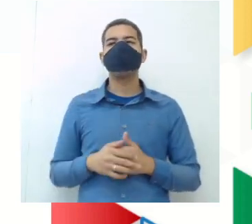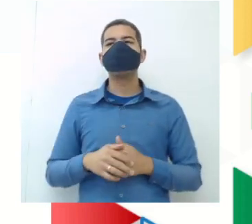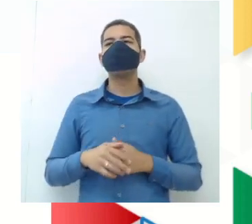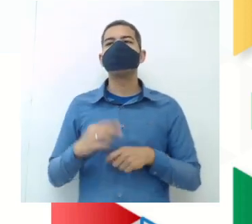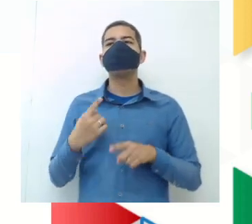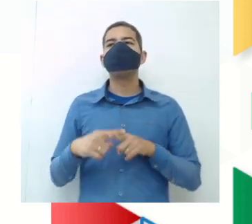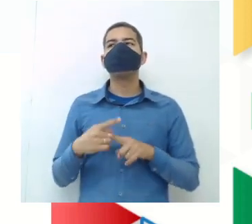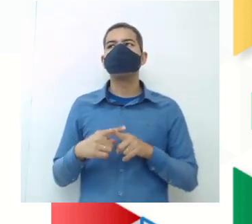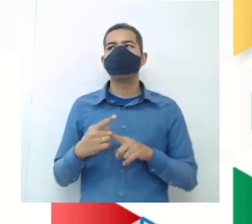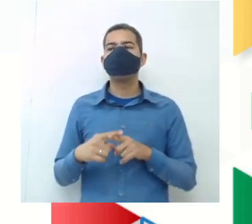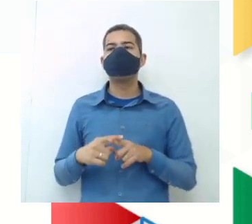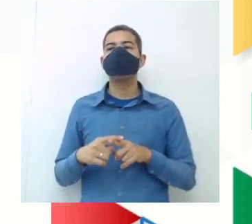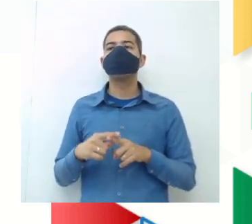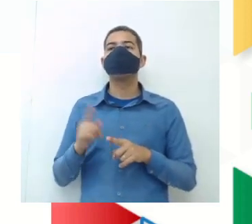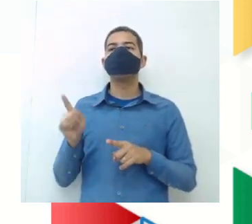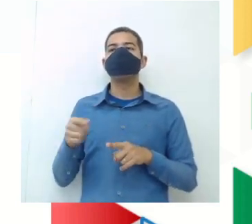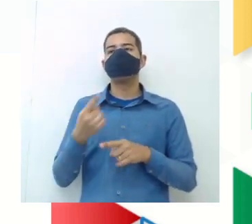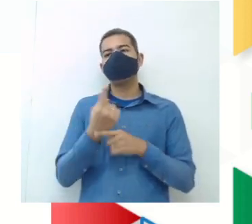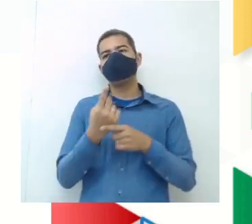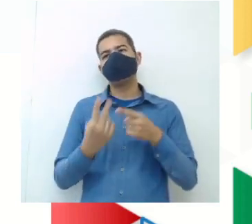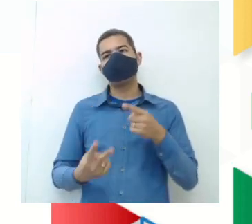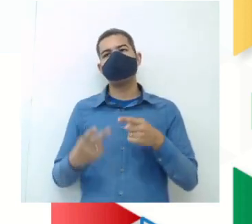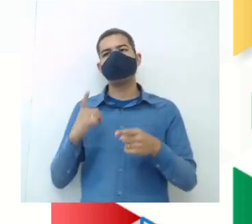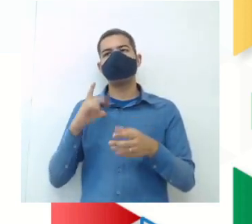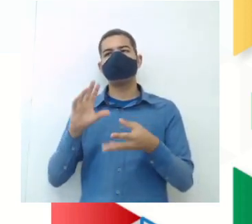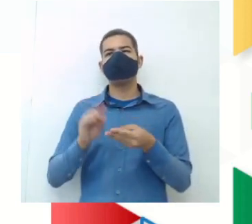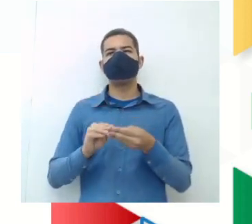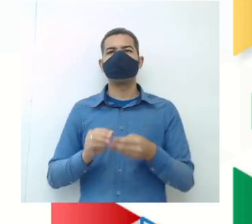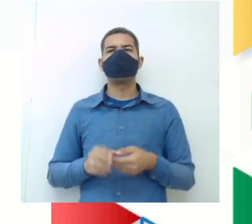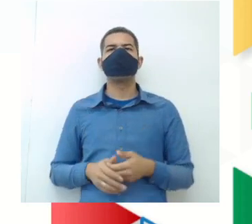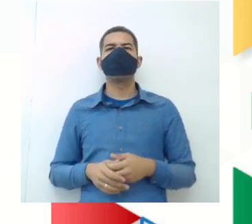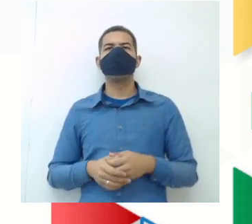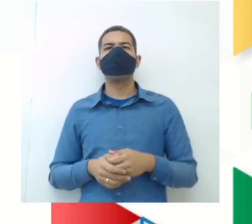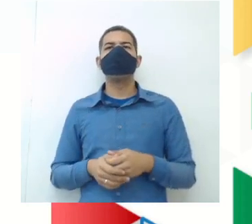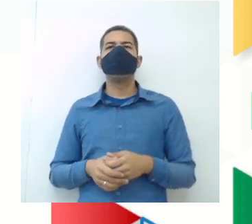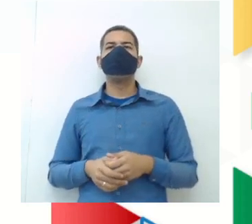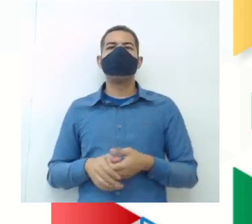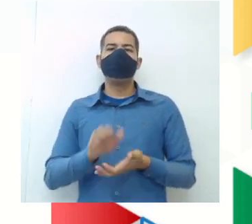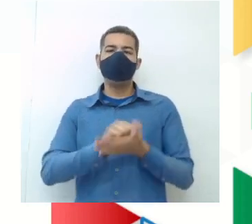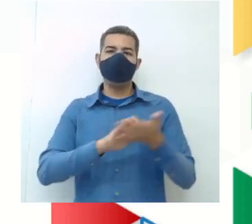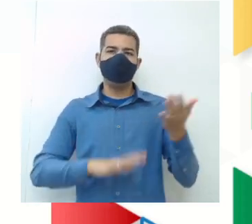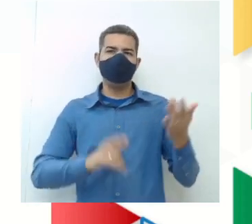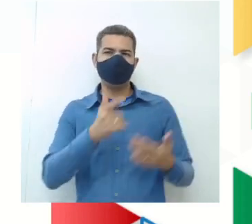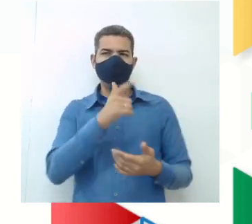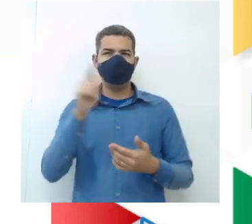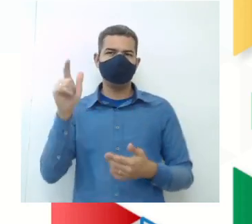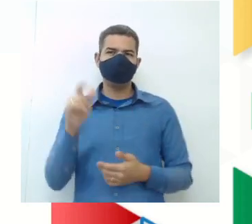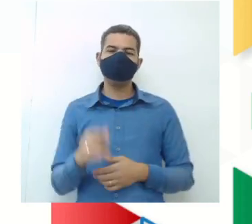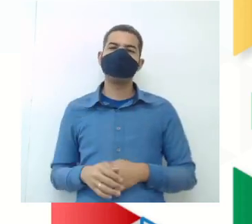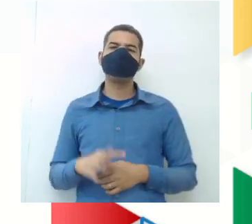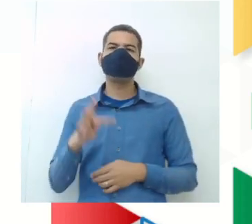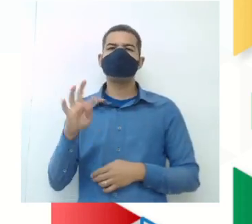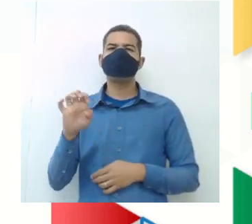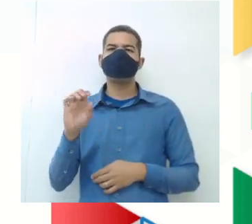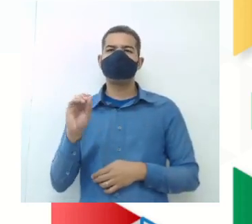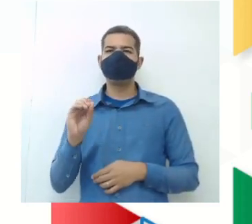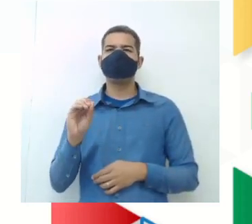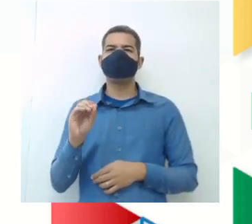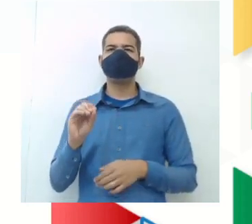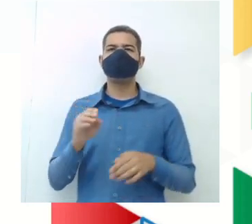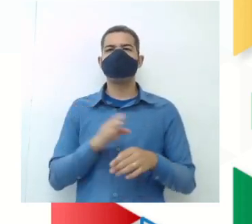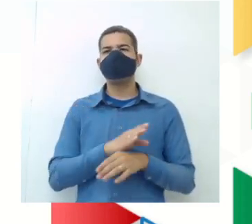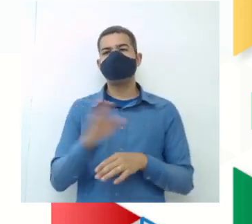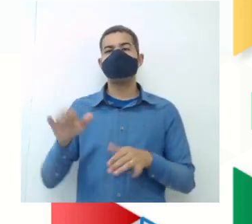por 6, eu vou ter 1/2, tá tranquilo? Vamos lá, então, para a próxima atividade. Theo foi à feira com